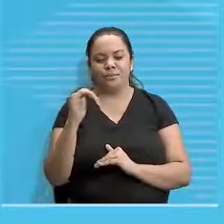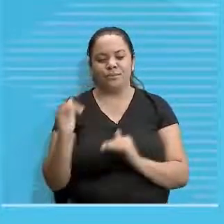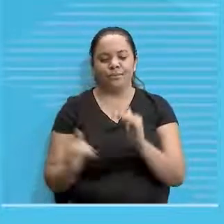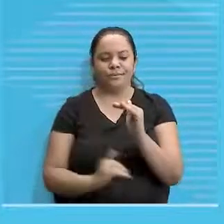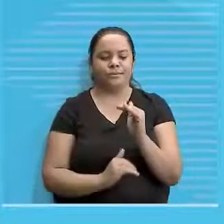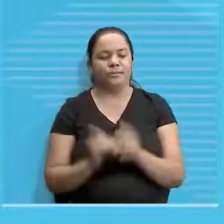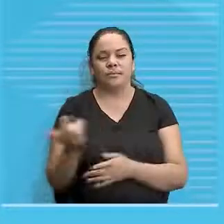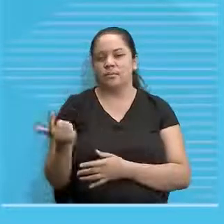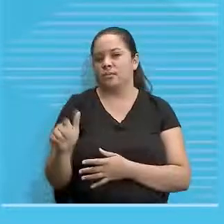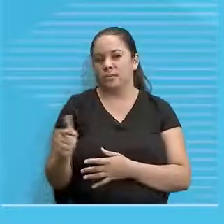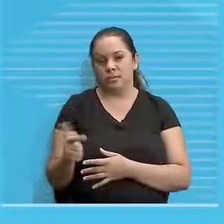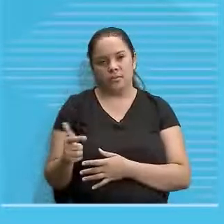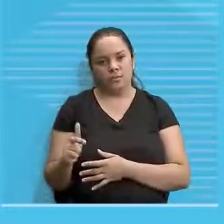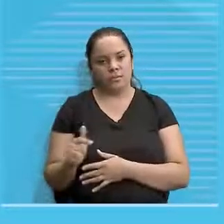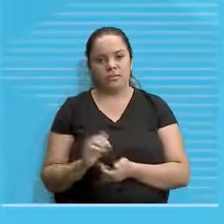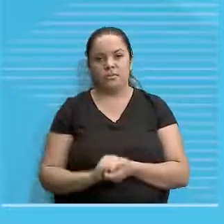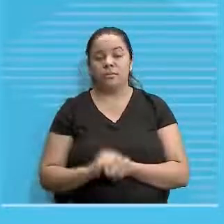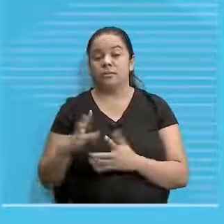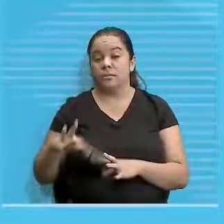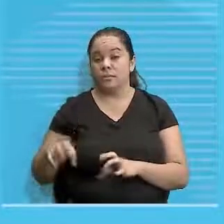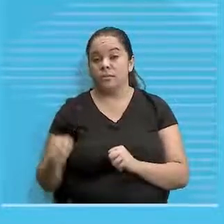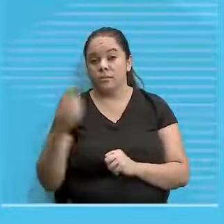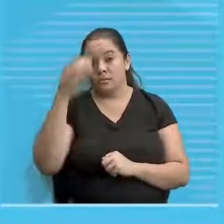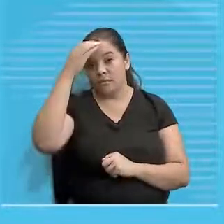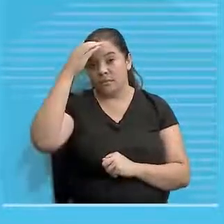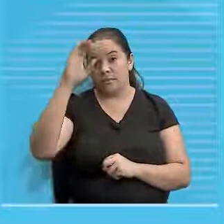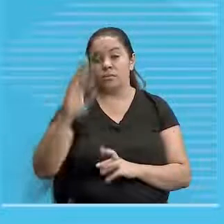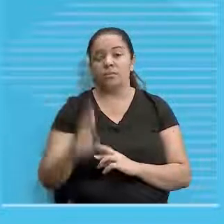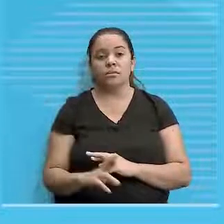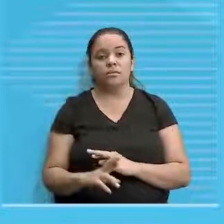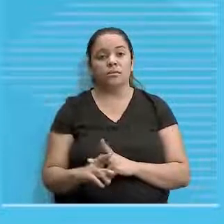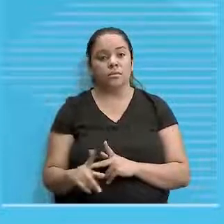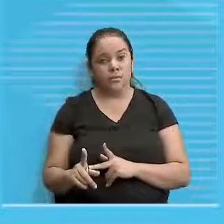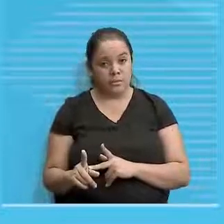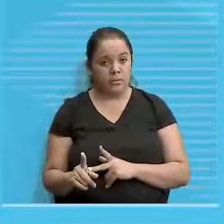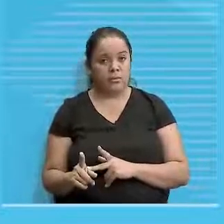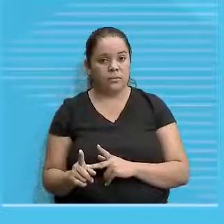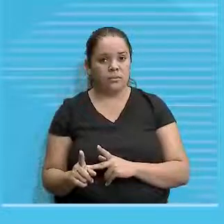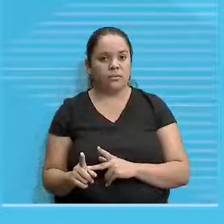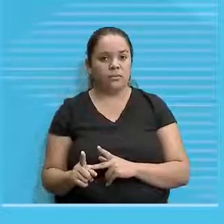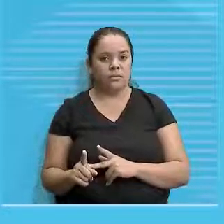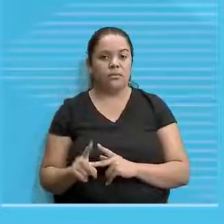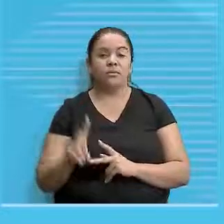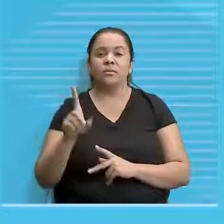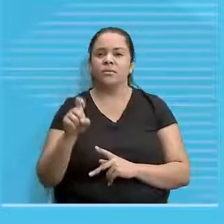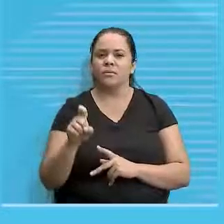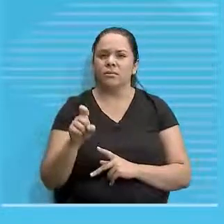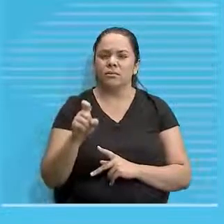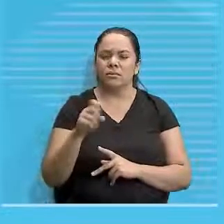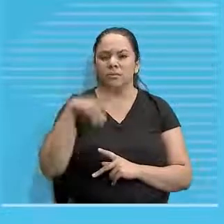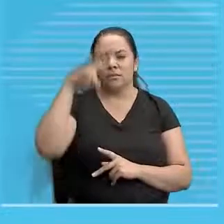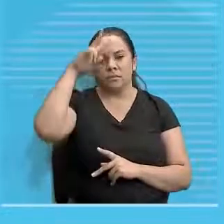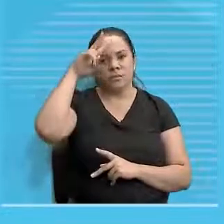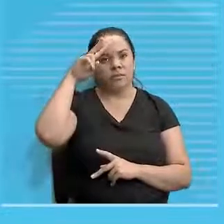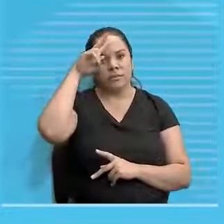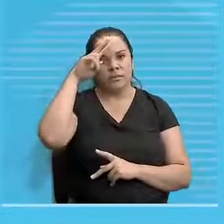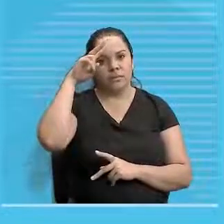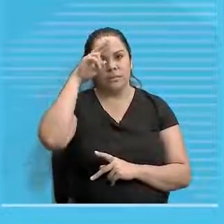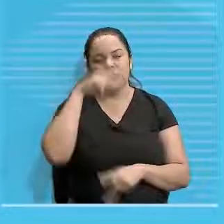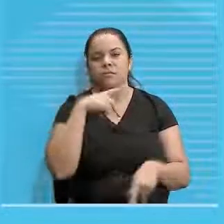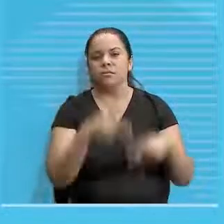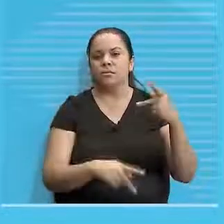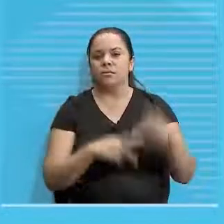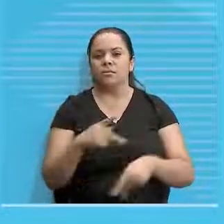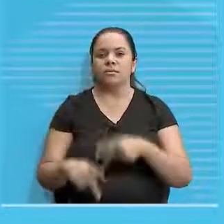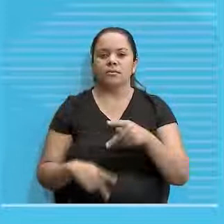elas são diferentes e elas são a história de um povo, né? A forma como a gente lutou